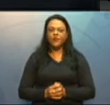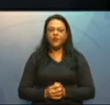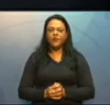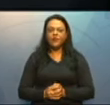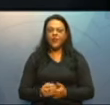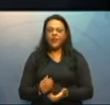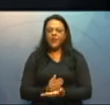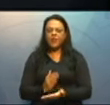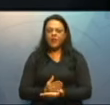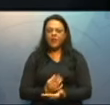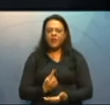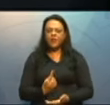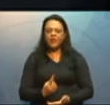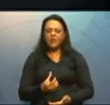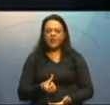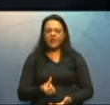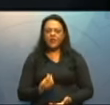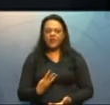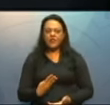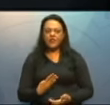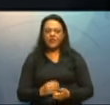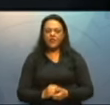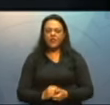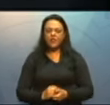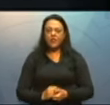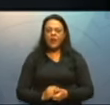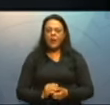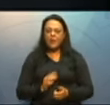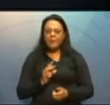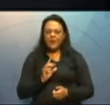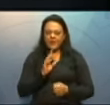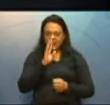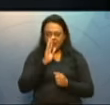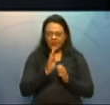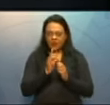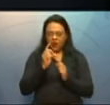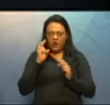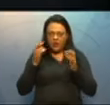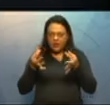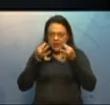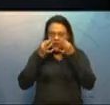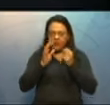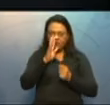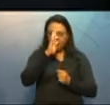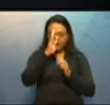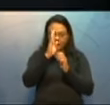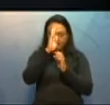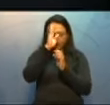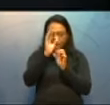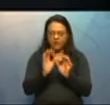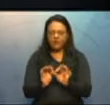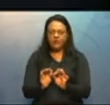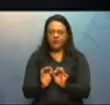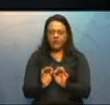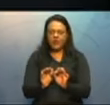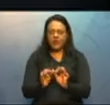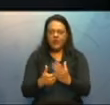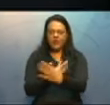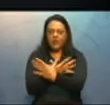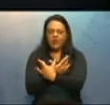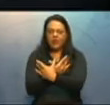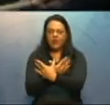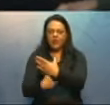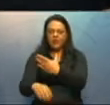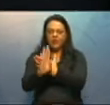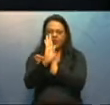Na página 163, olha só, a linha que divide o objeto ou